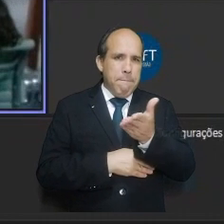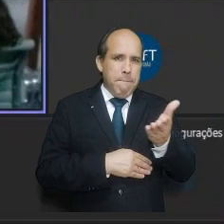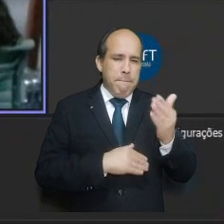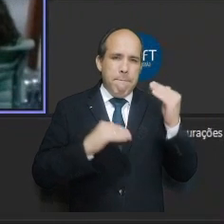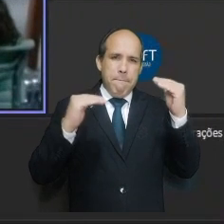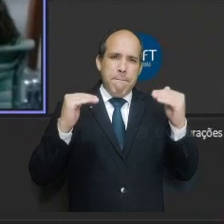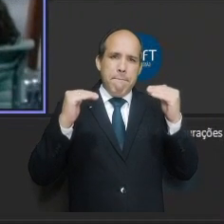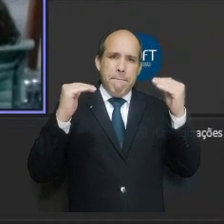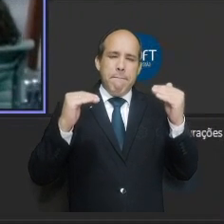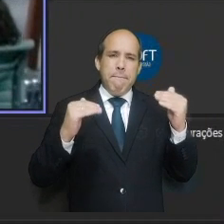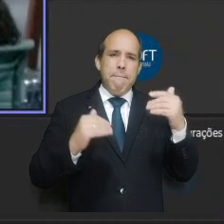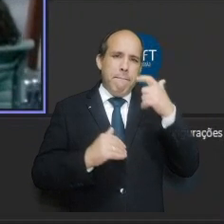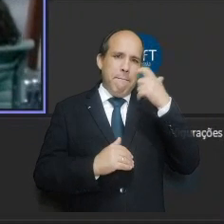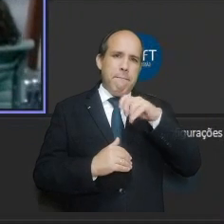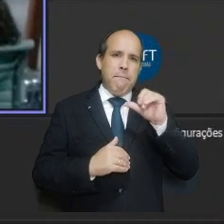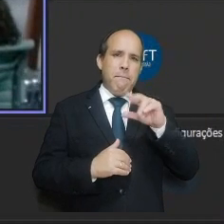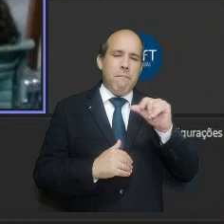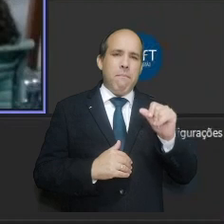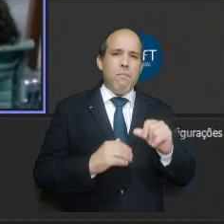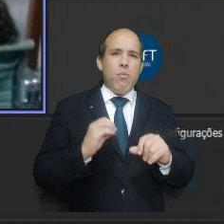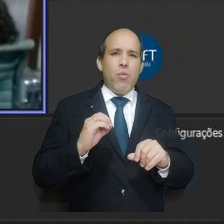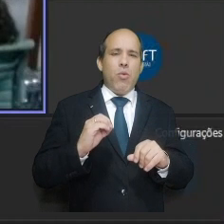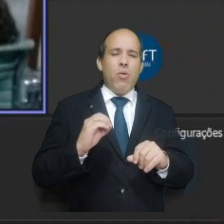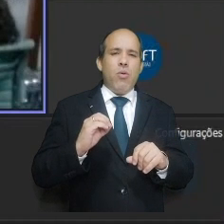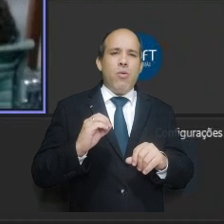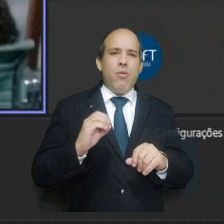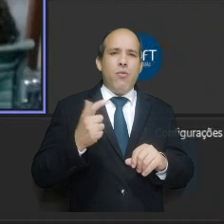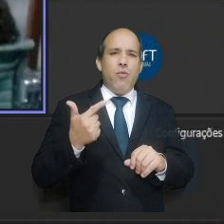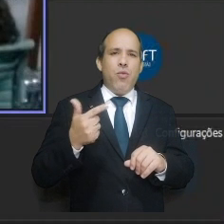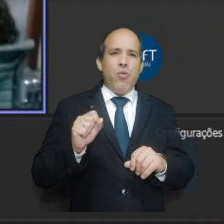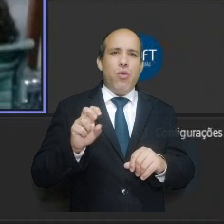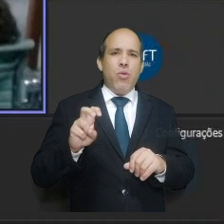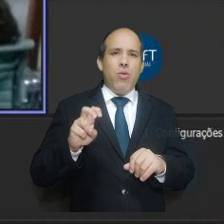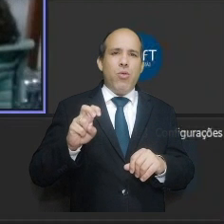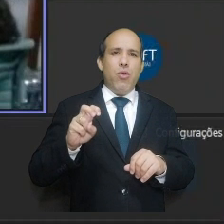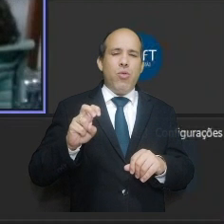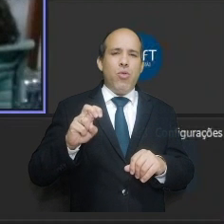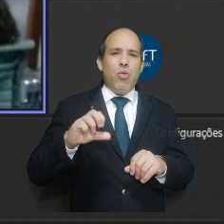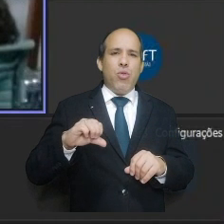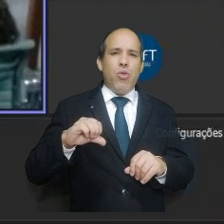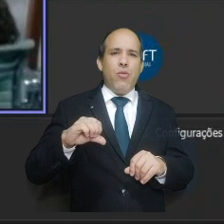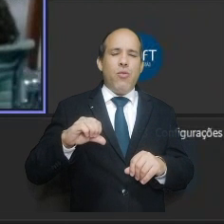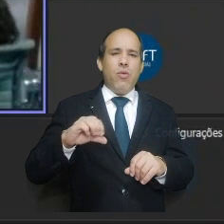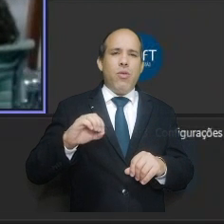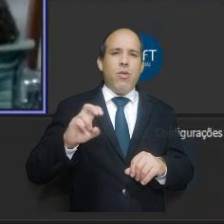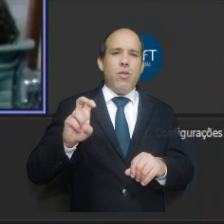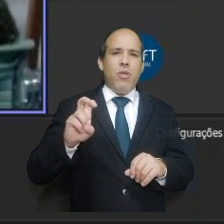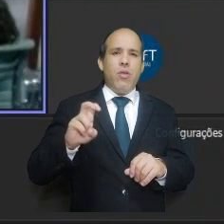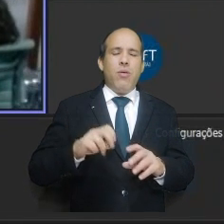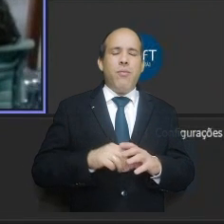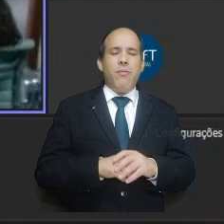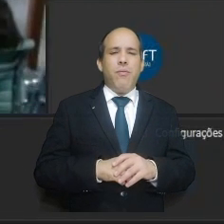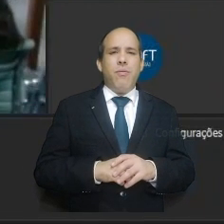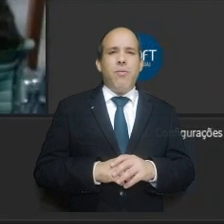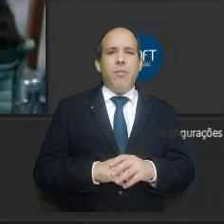Boa tarde, excelências. Doutora Carla Freitas Patzlaff, OAB 28595. Por favor.